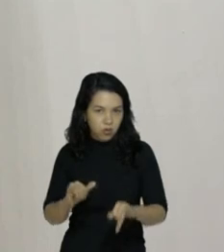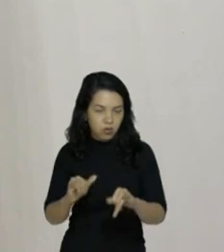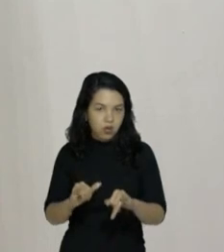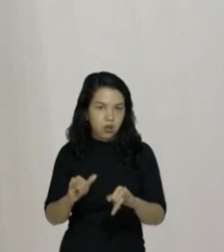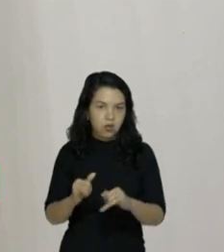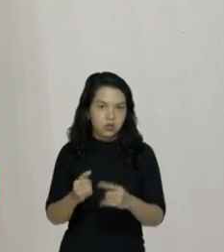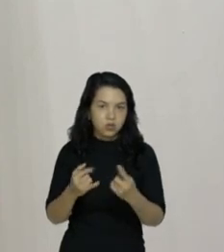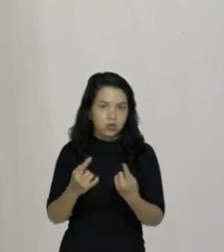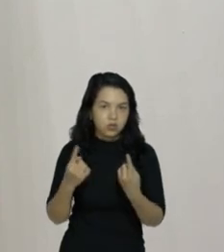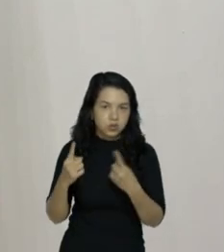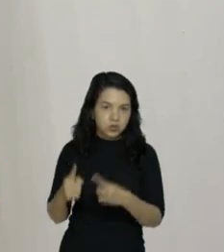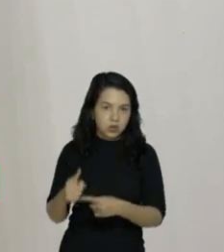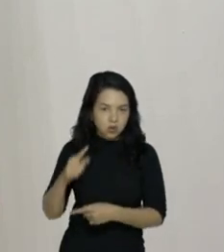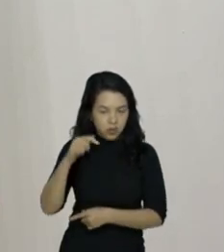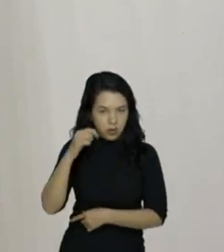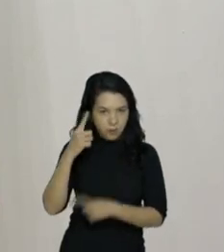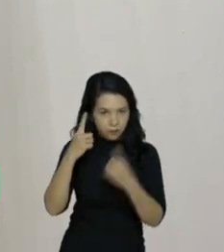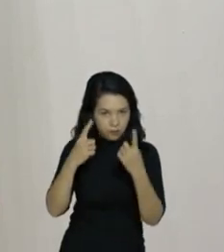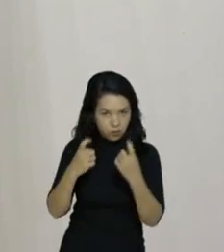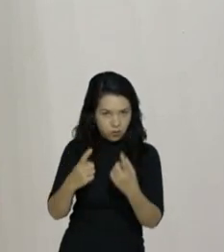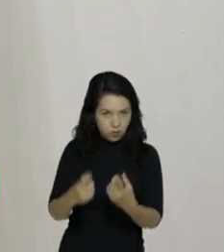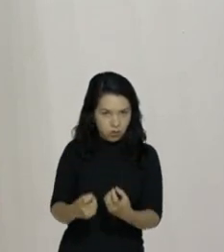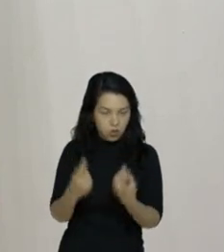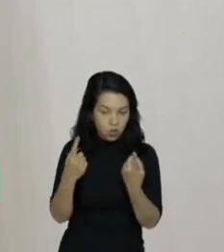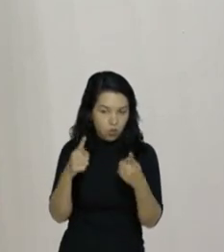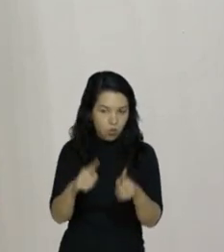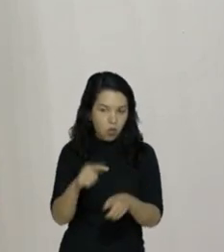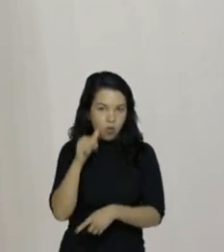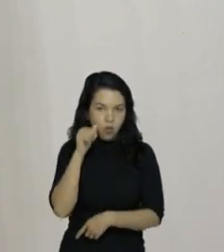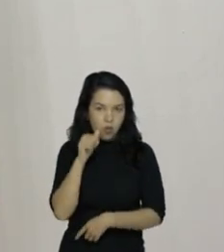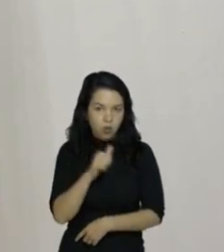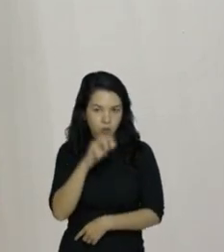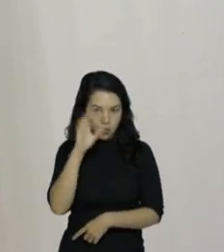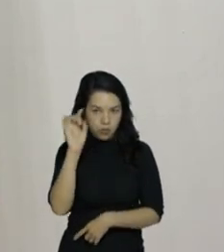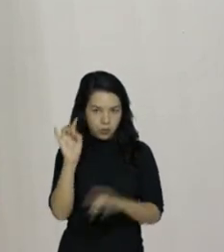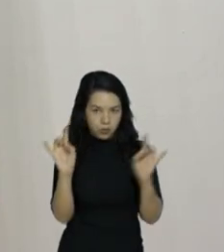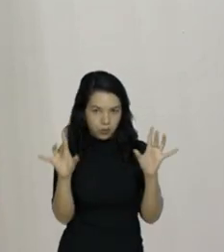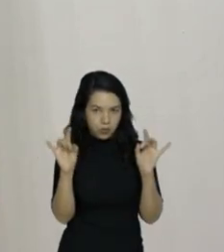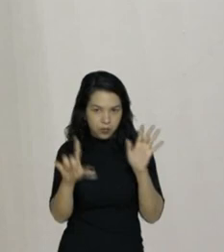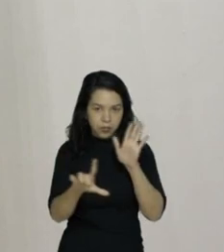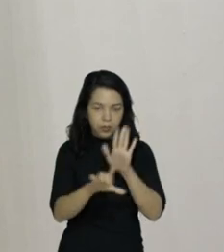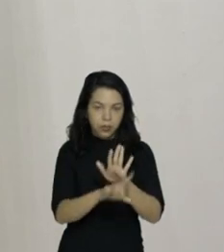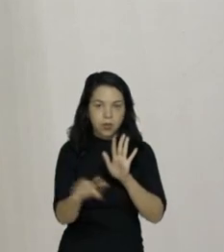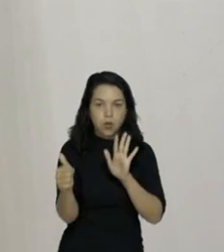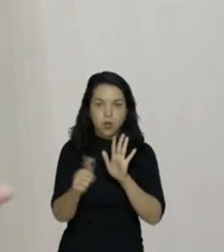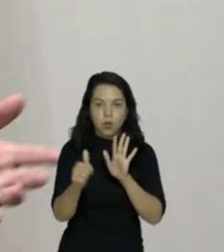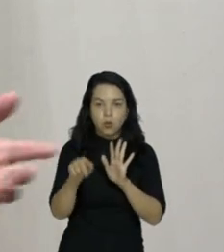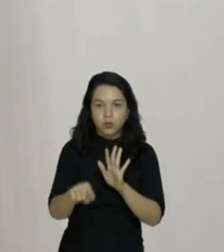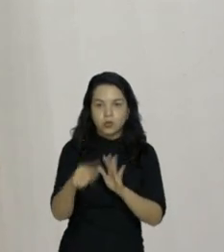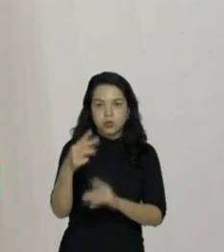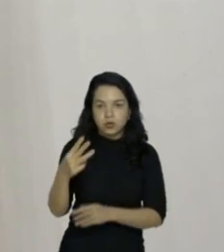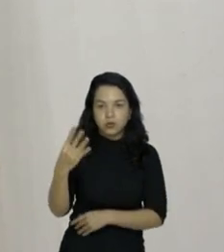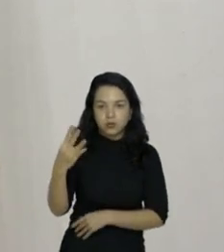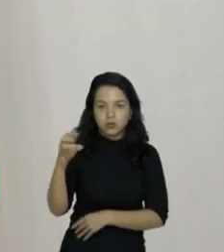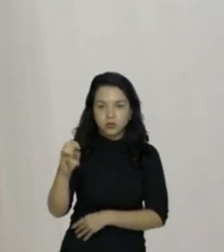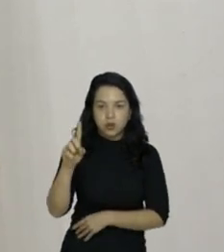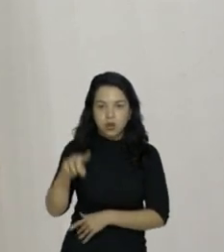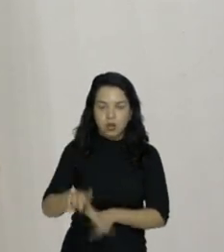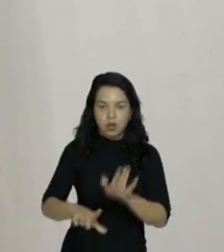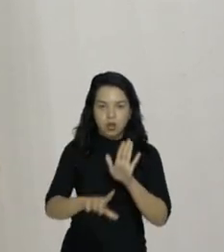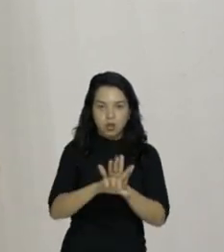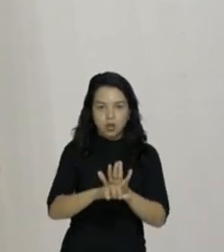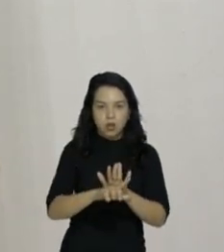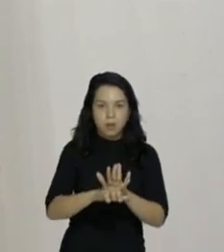combate a violência contra mulher em especial a lei 11.340 que a Lei Maria